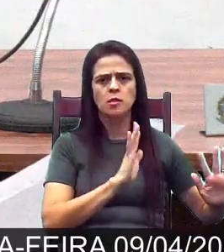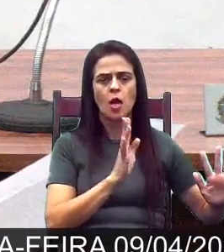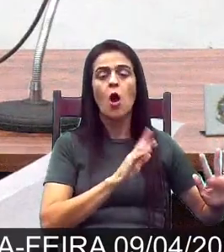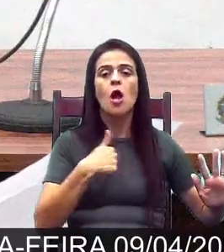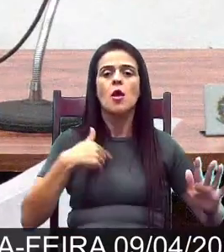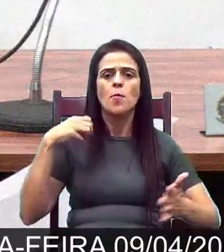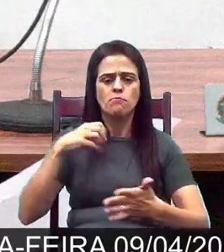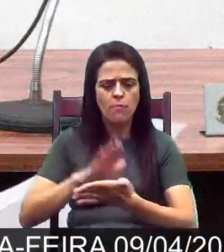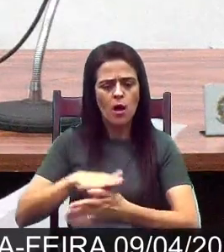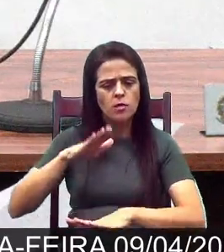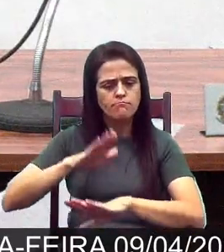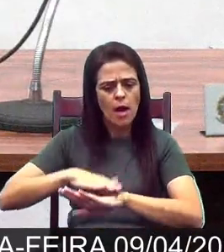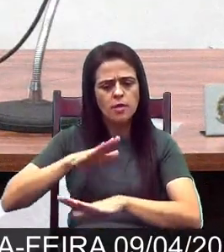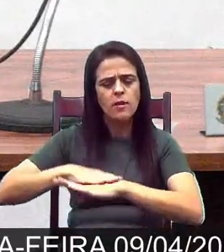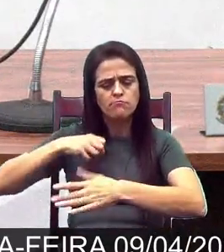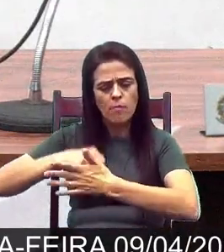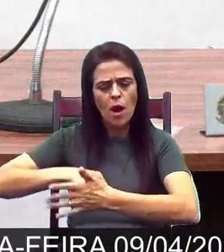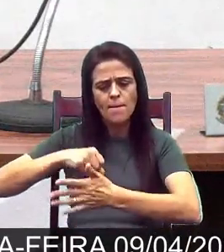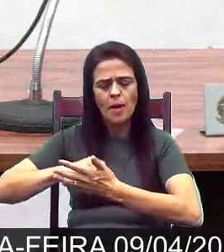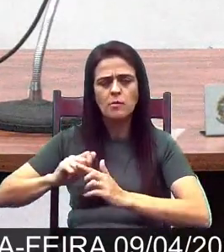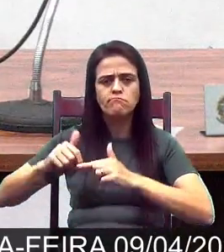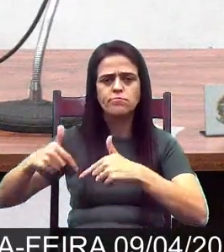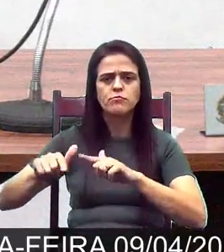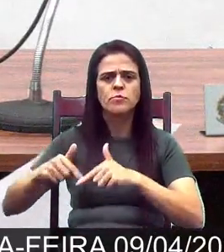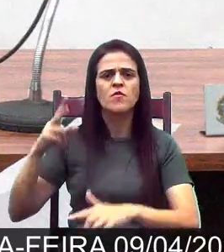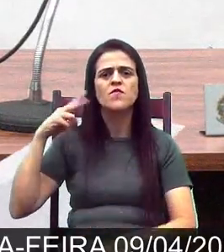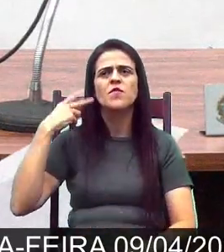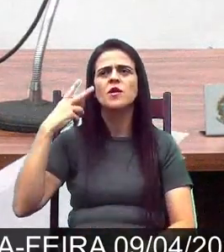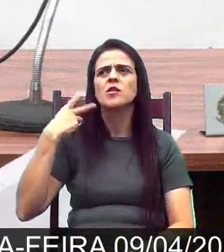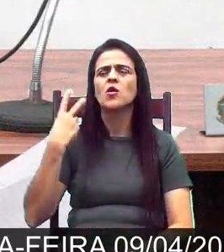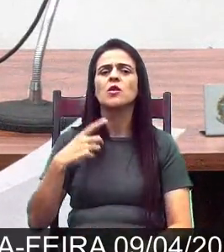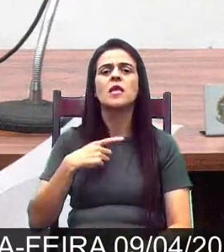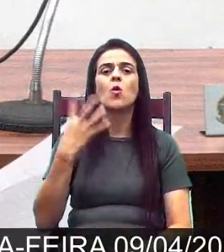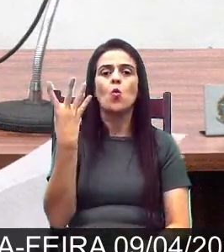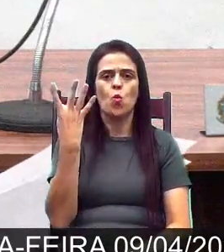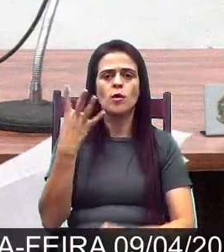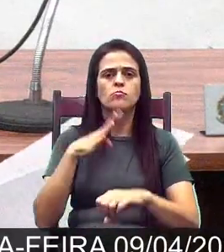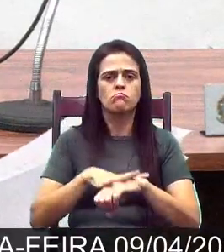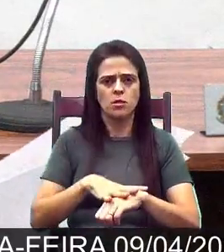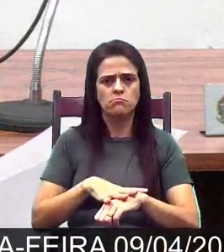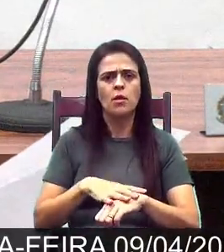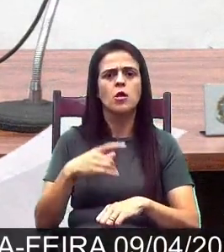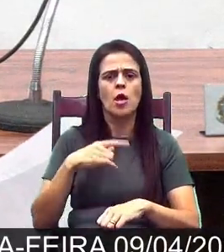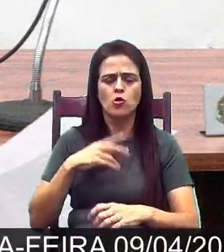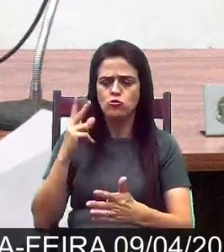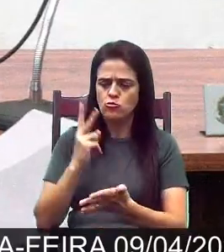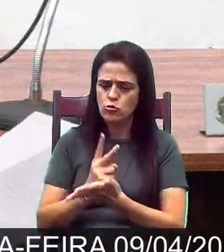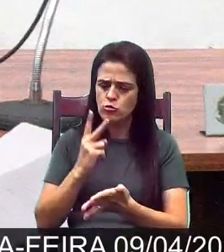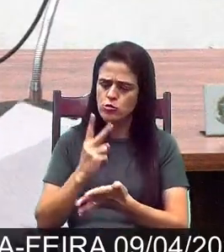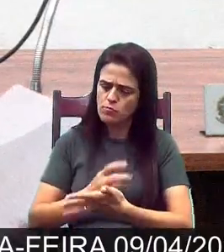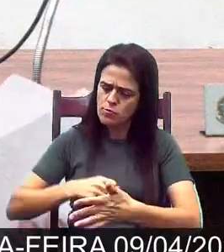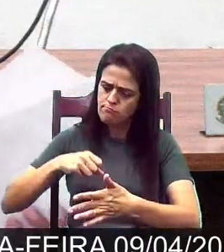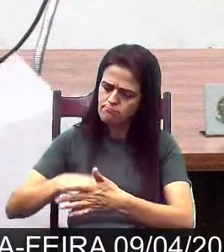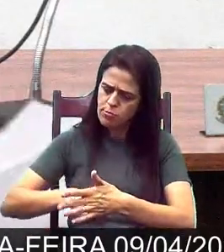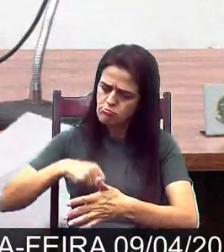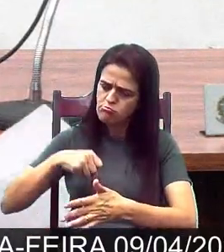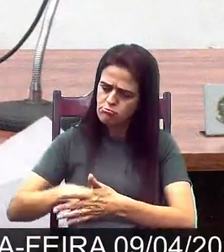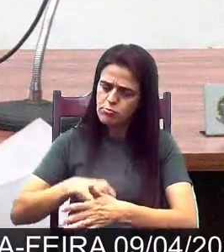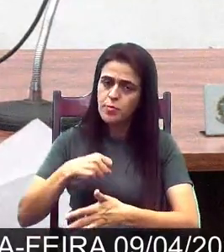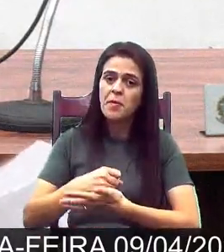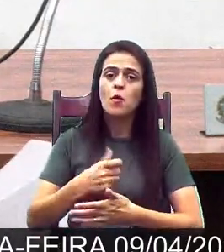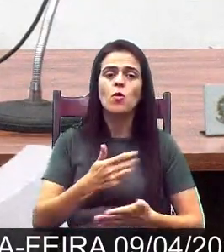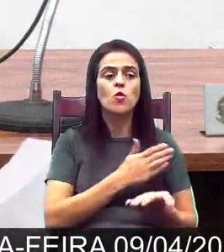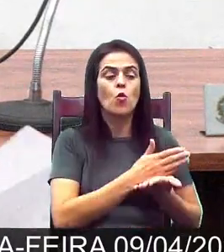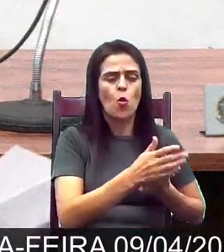dedicar como vereador desde os 4 anos atrás aí, desde quando eu entrei